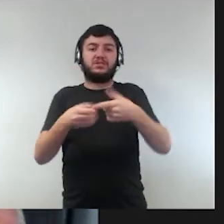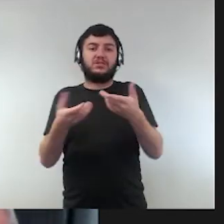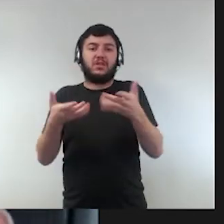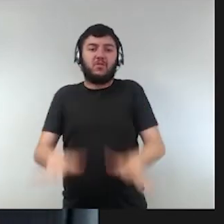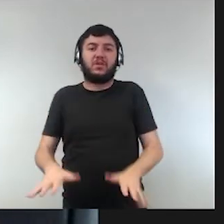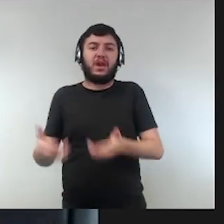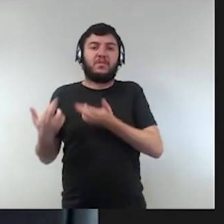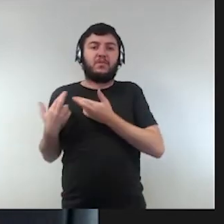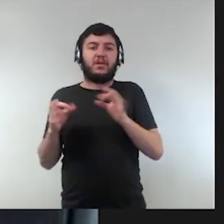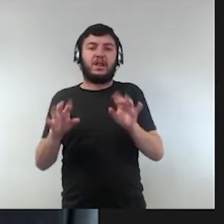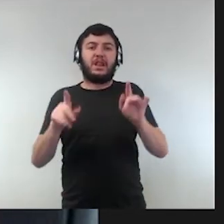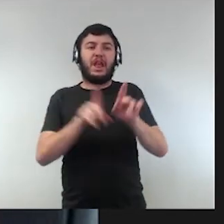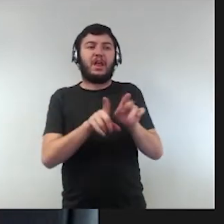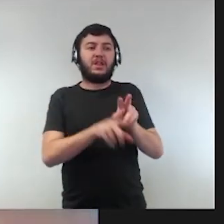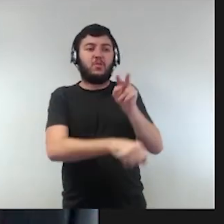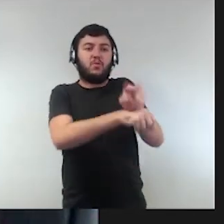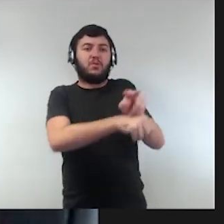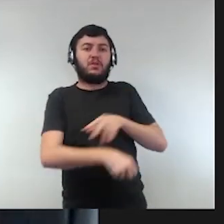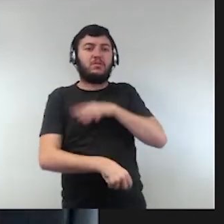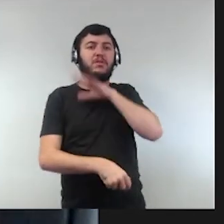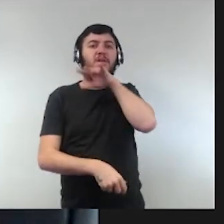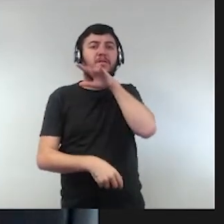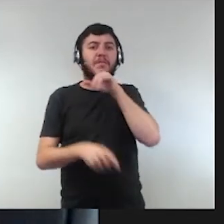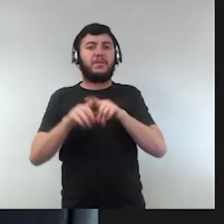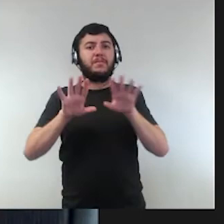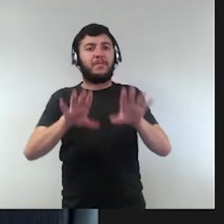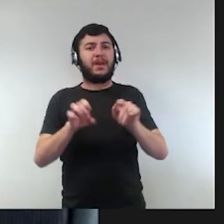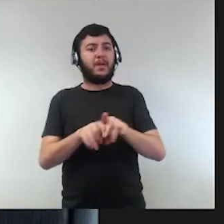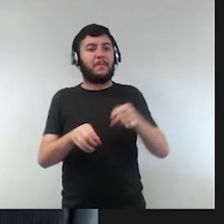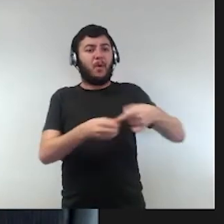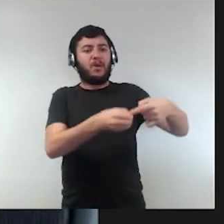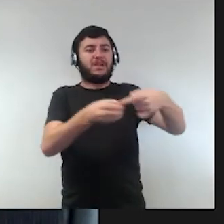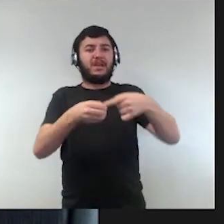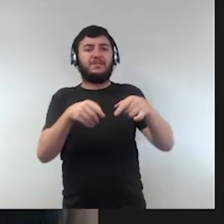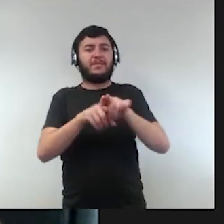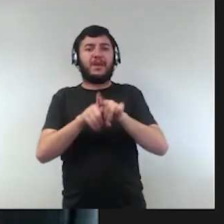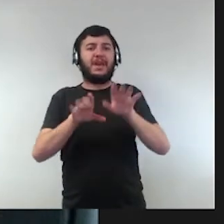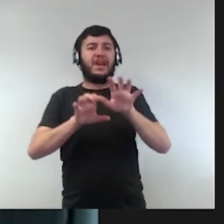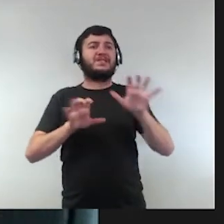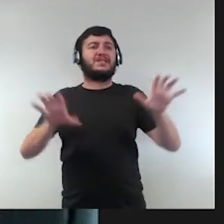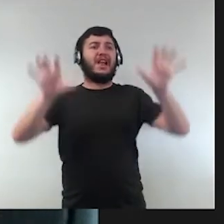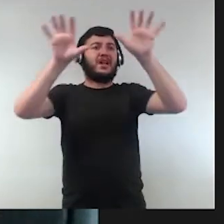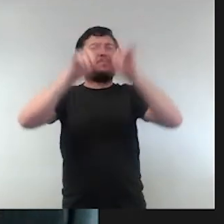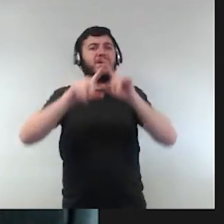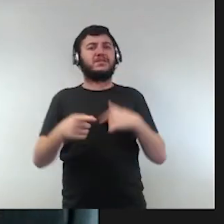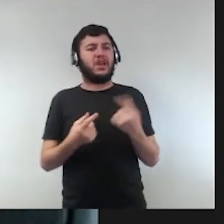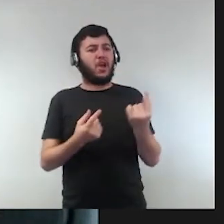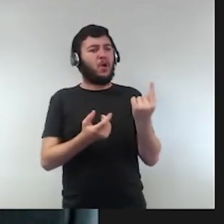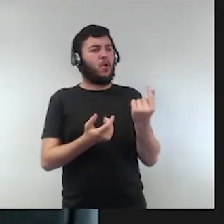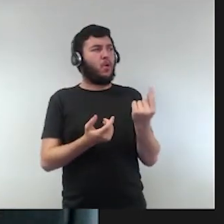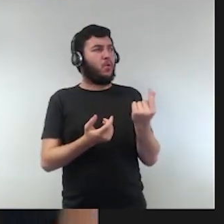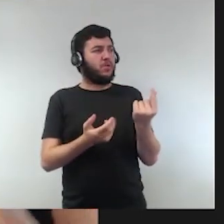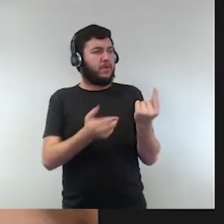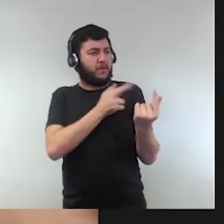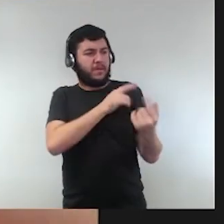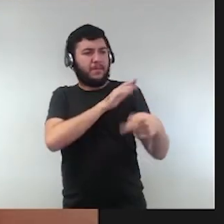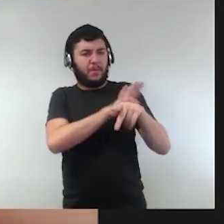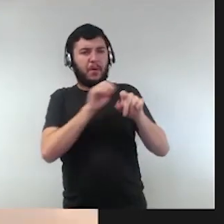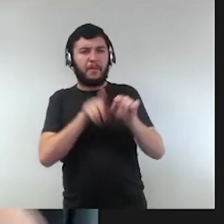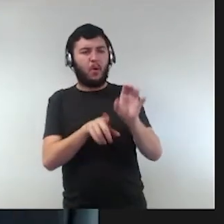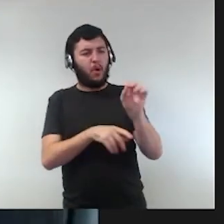retira a sua responsabilidade, o Estado idem. Então, quem vai custear? São ONGs? São abrigos? É a sociedade